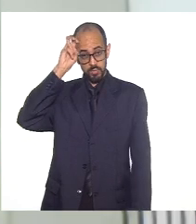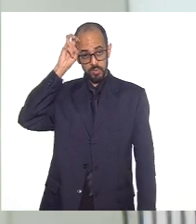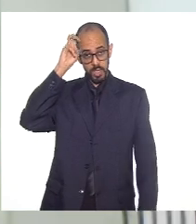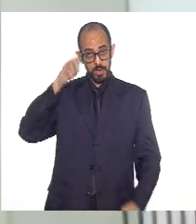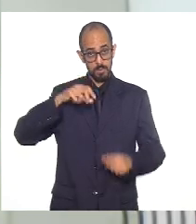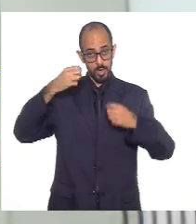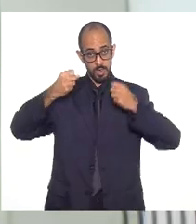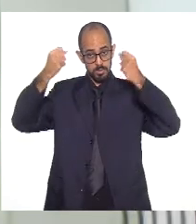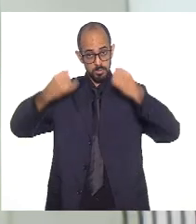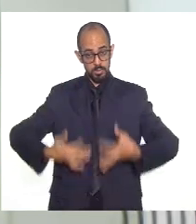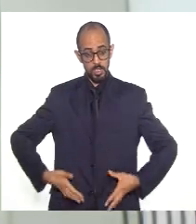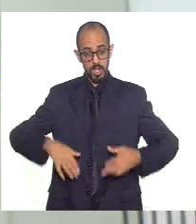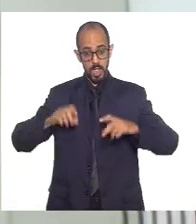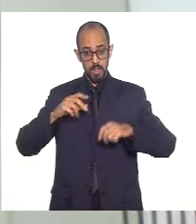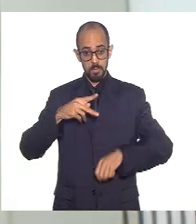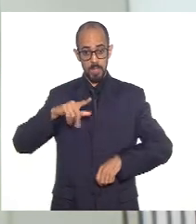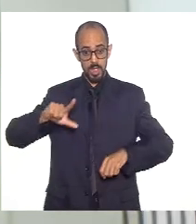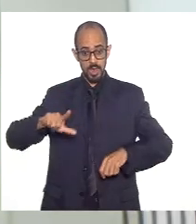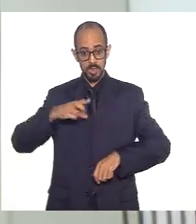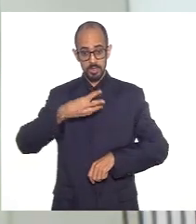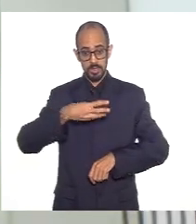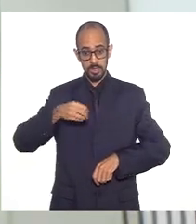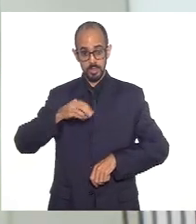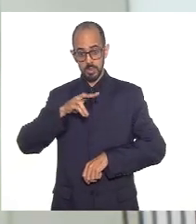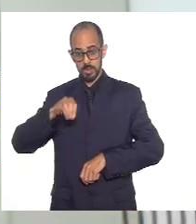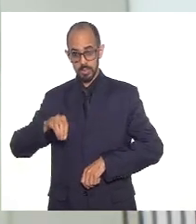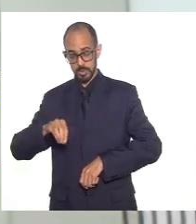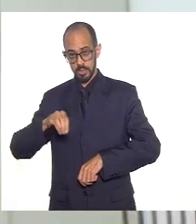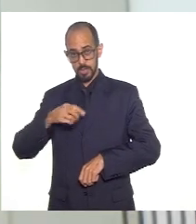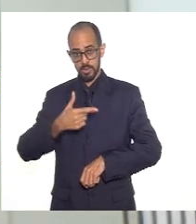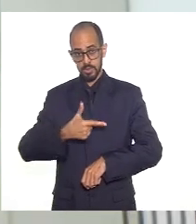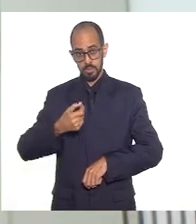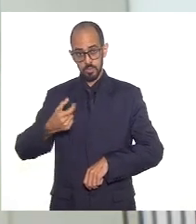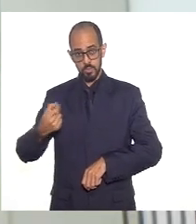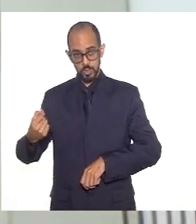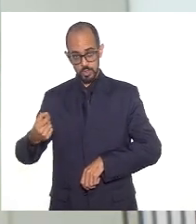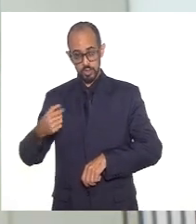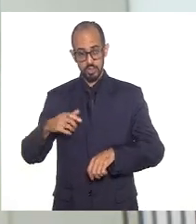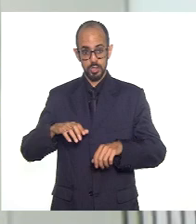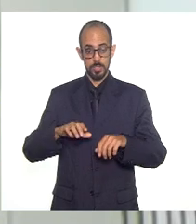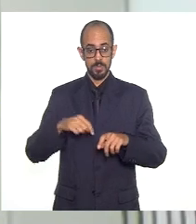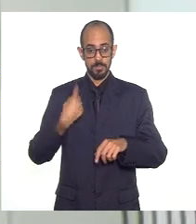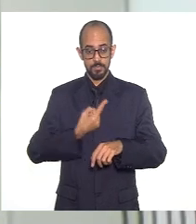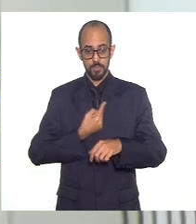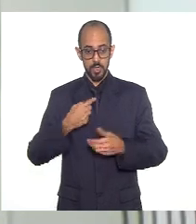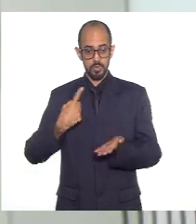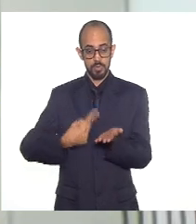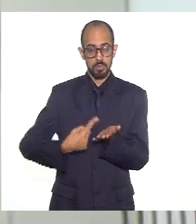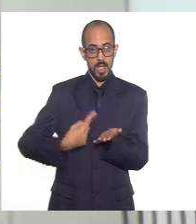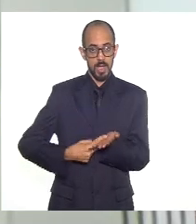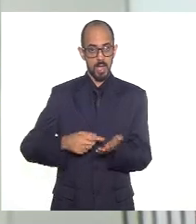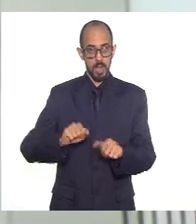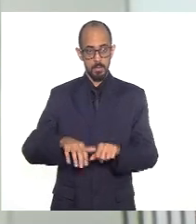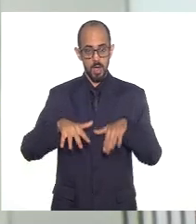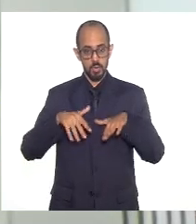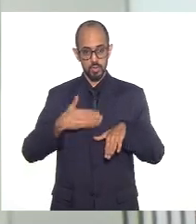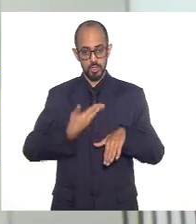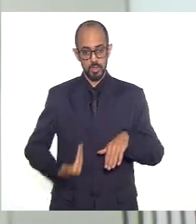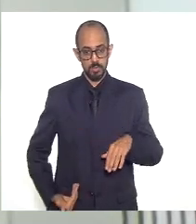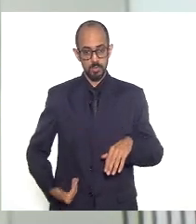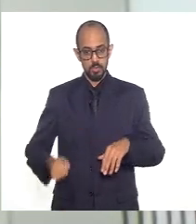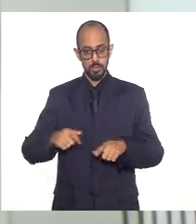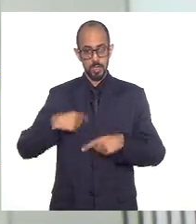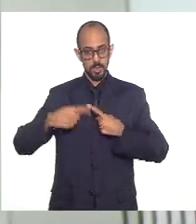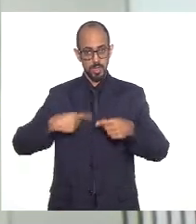debater o projeto de lei 3030 de 2020. E a gente vai marcar uma audiência pública, sim, para